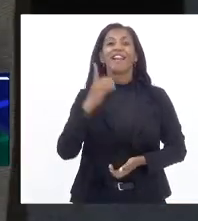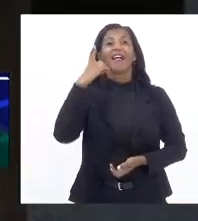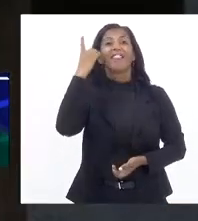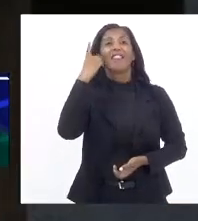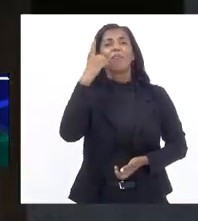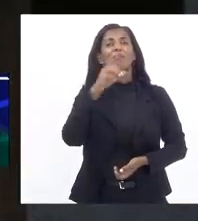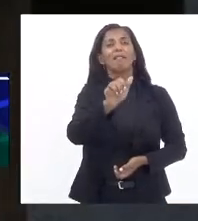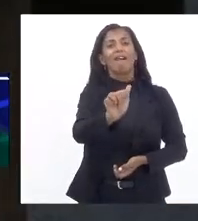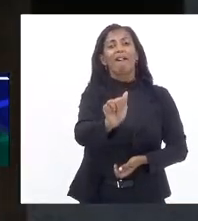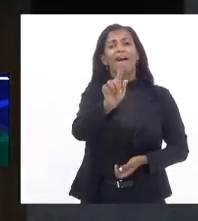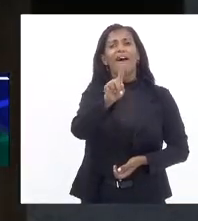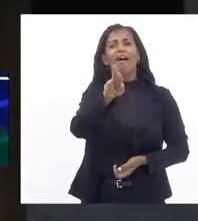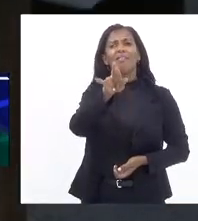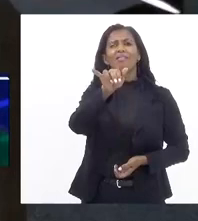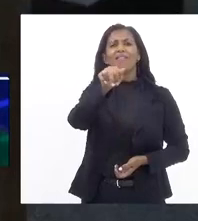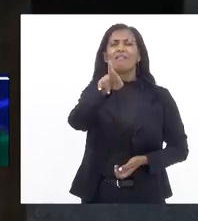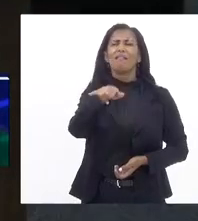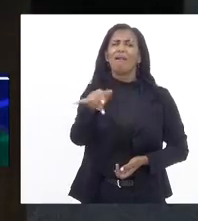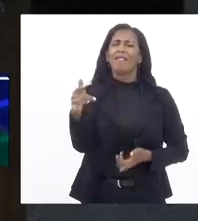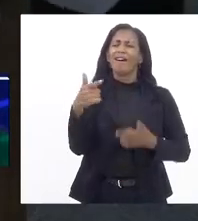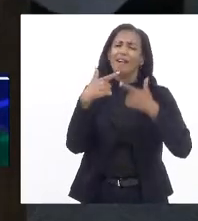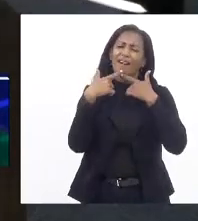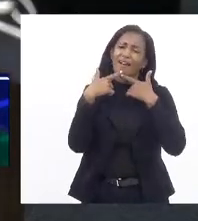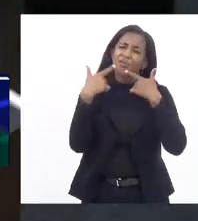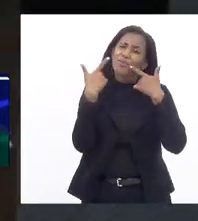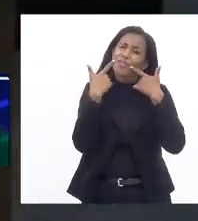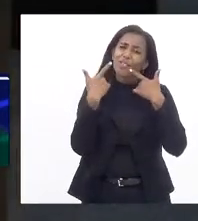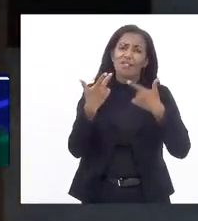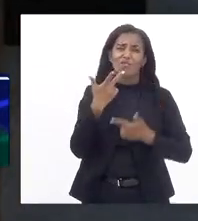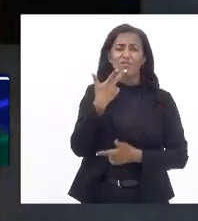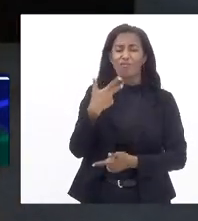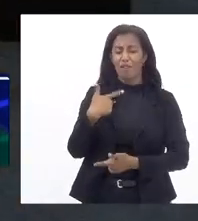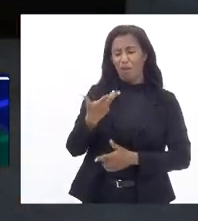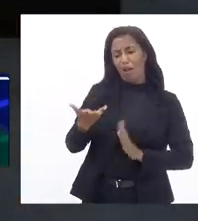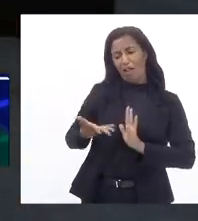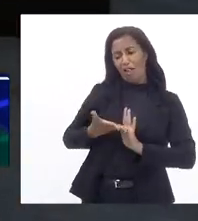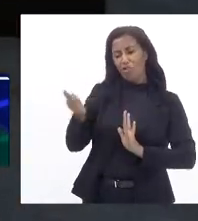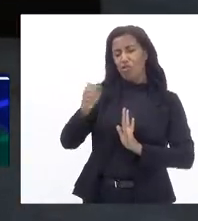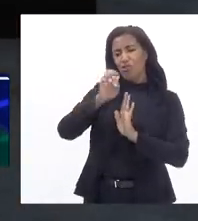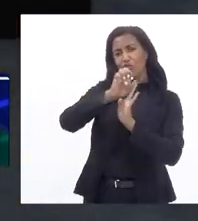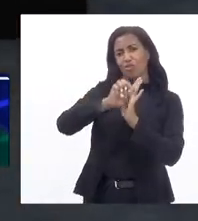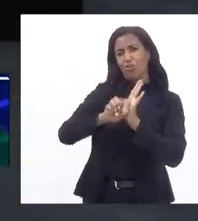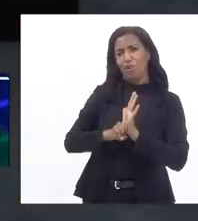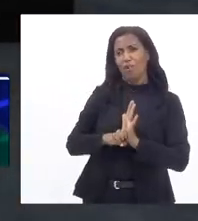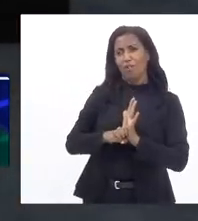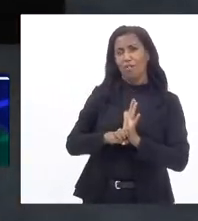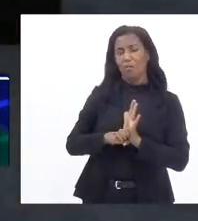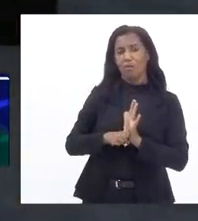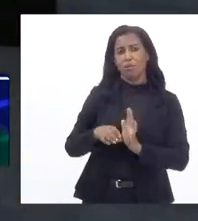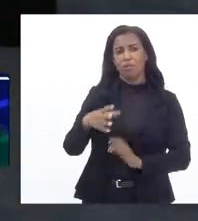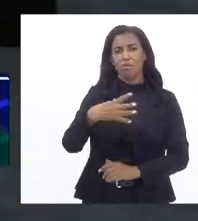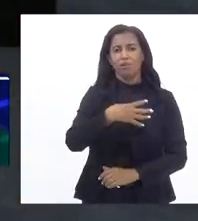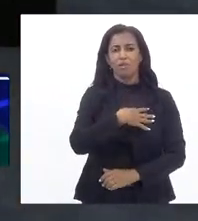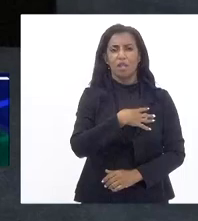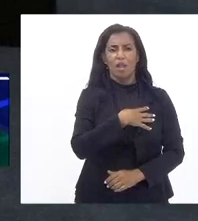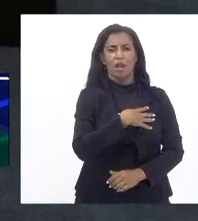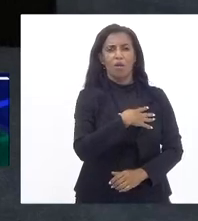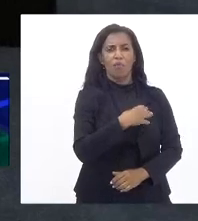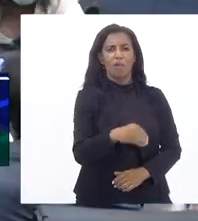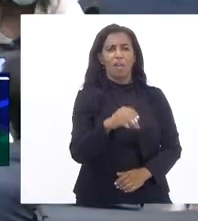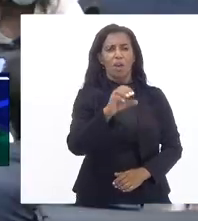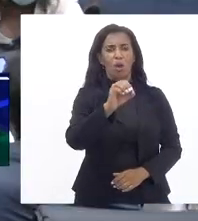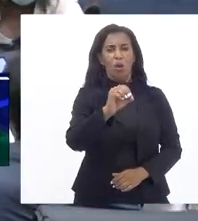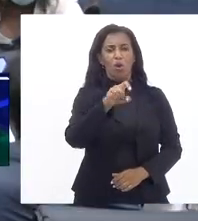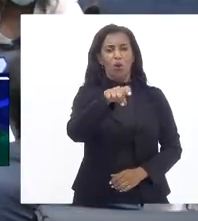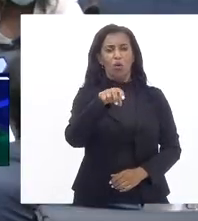que, no sorriso, Átila, eu tiro a emenda em defesa. E é filha de Oxum. Mas segundo o deputado Luiz